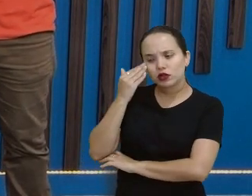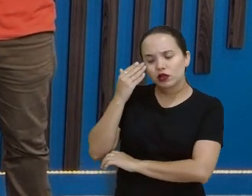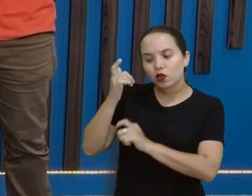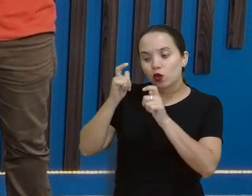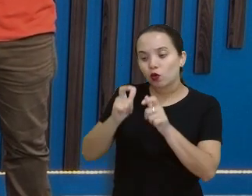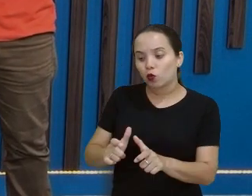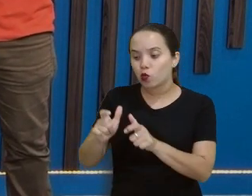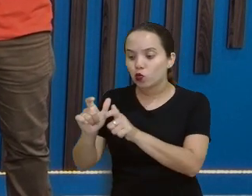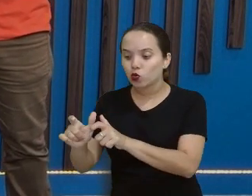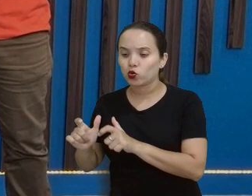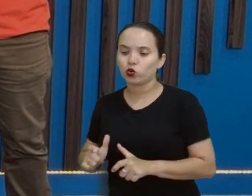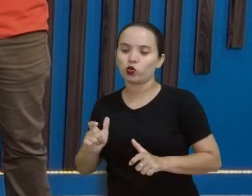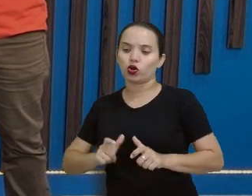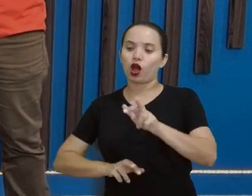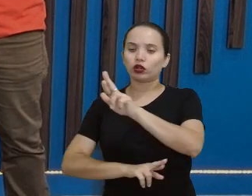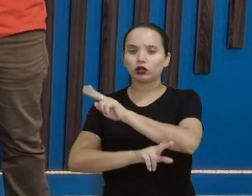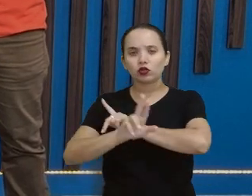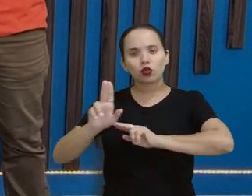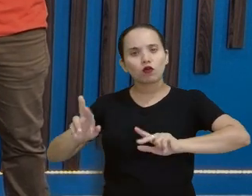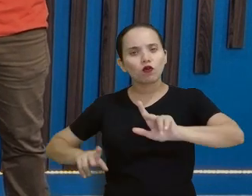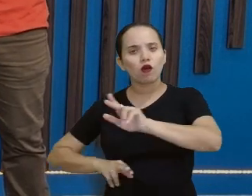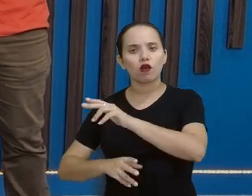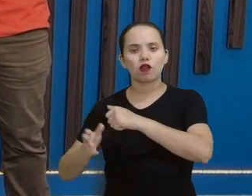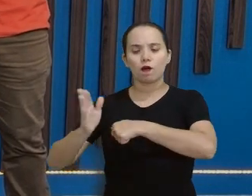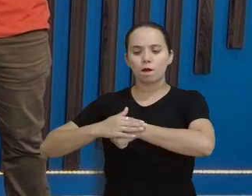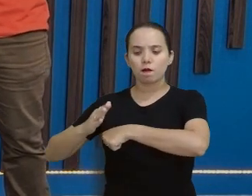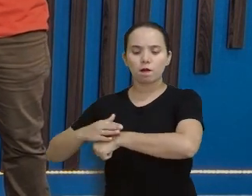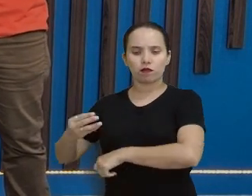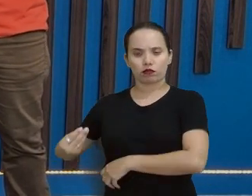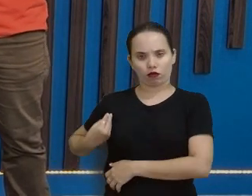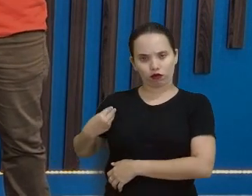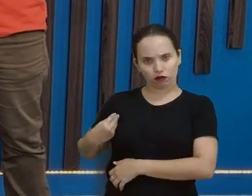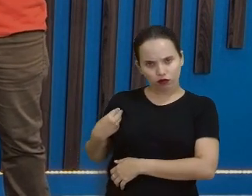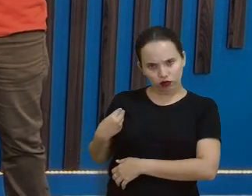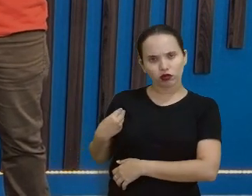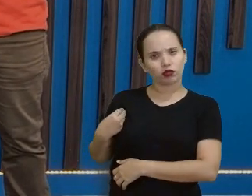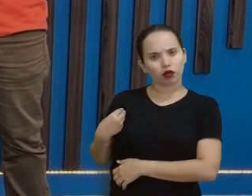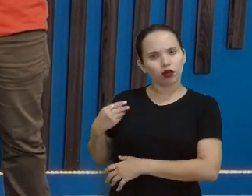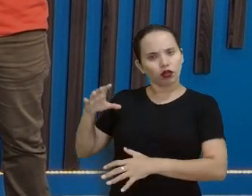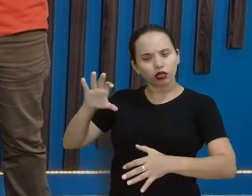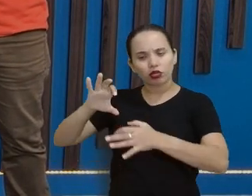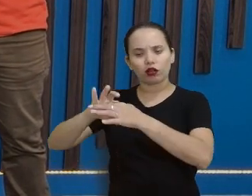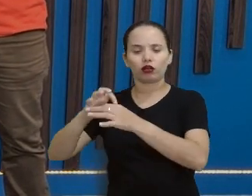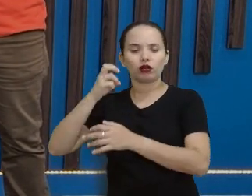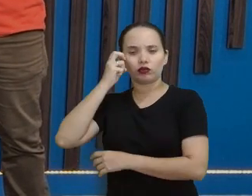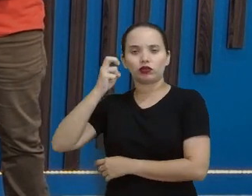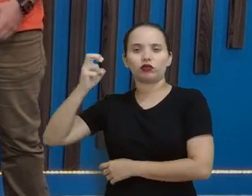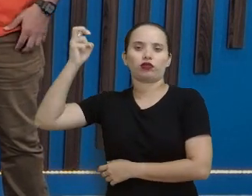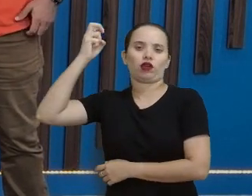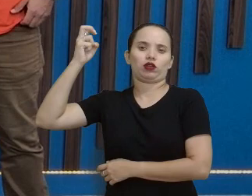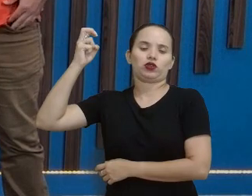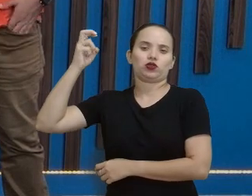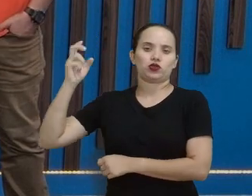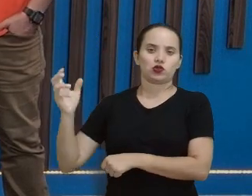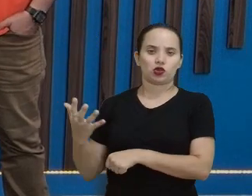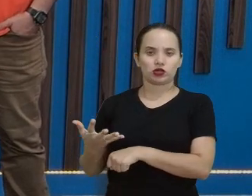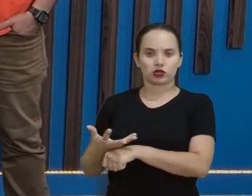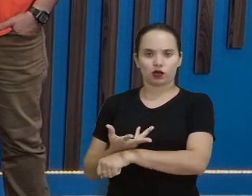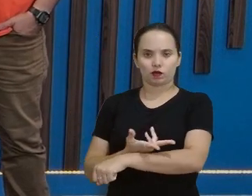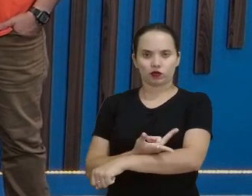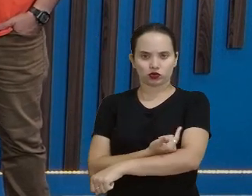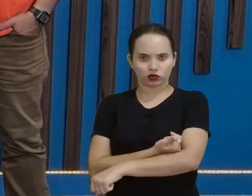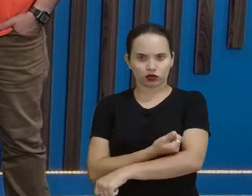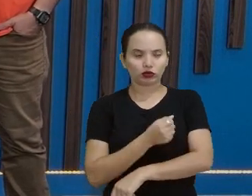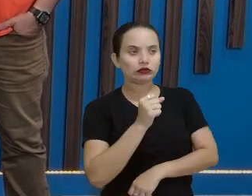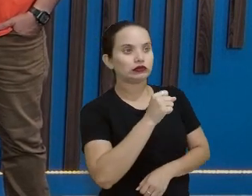em determinadas, nas diferentes circunstâncias, Sim. tem tudo a ver com inteligência emocional. e de que tudo, né, pessoal?